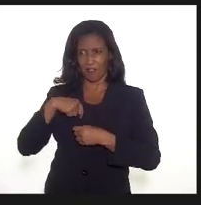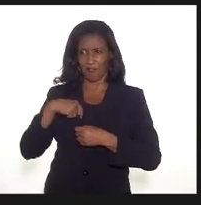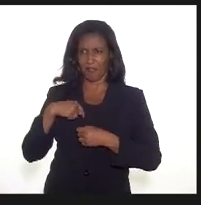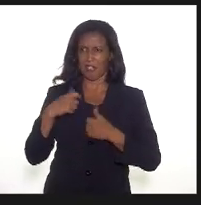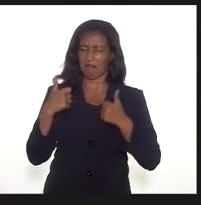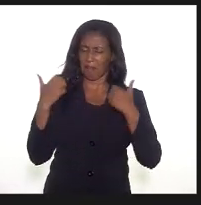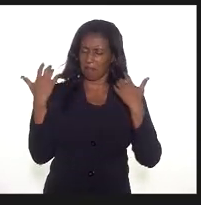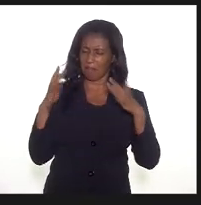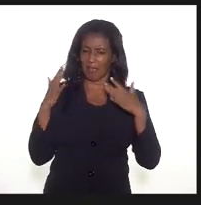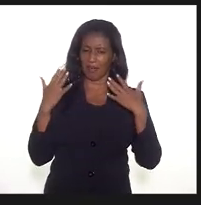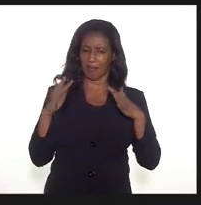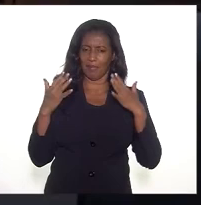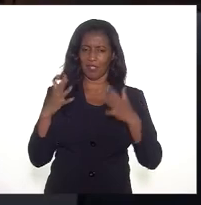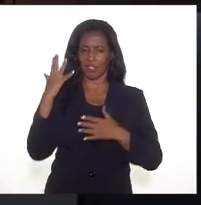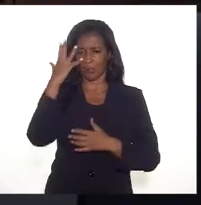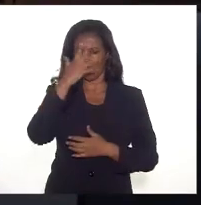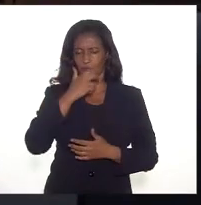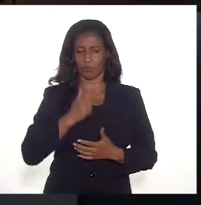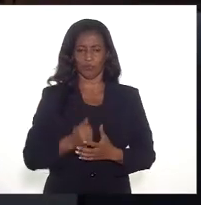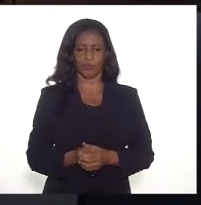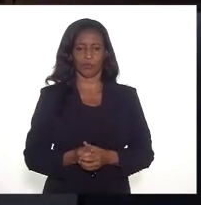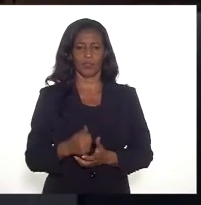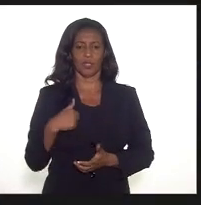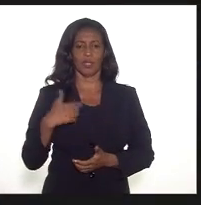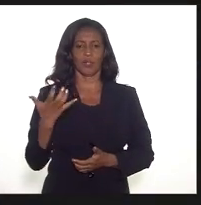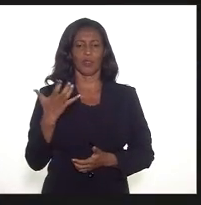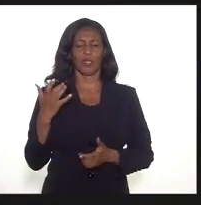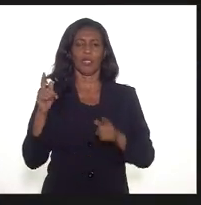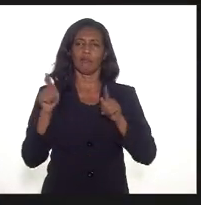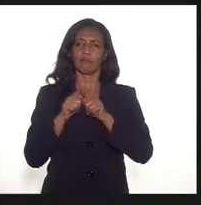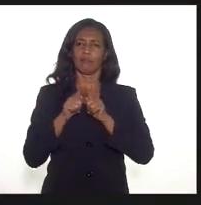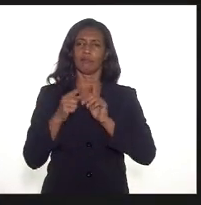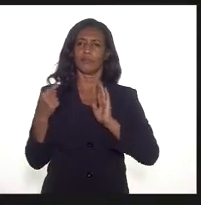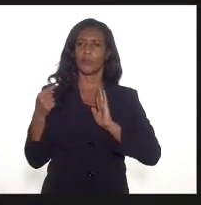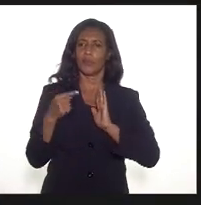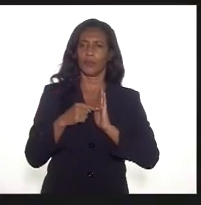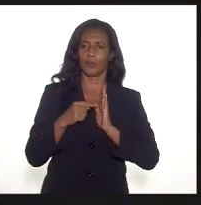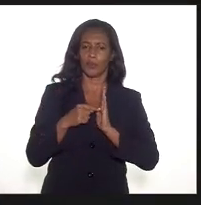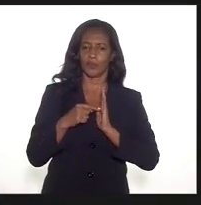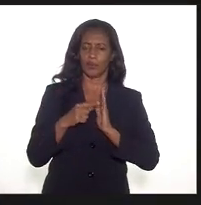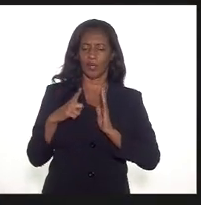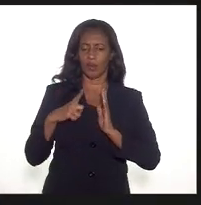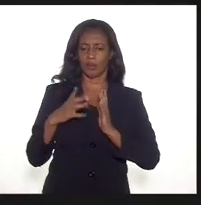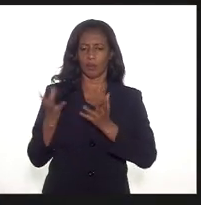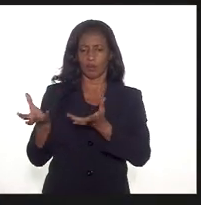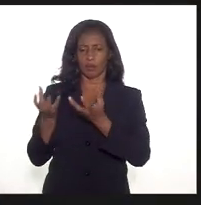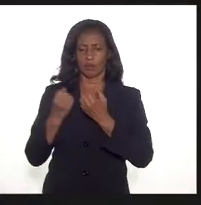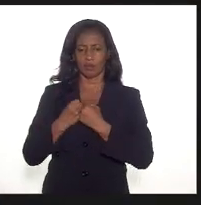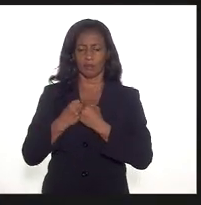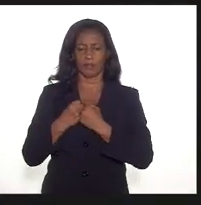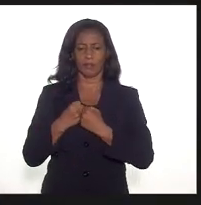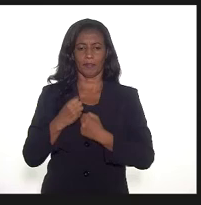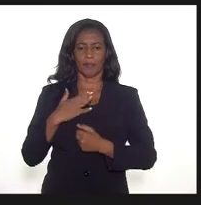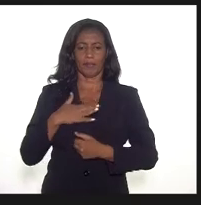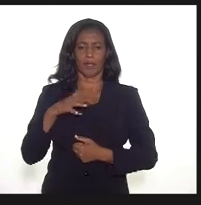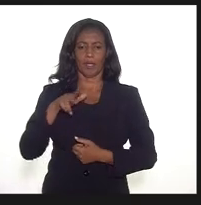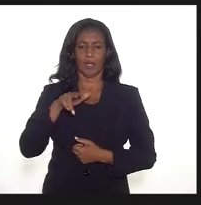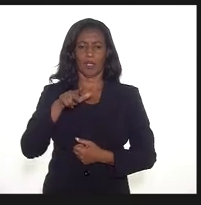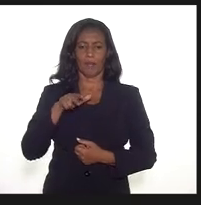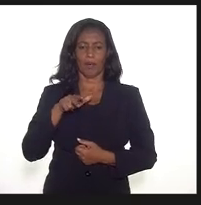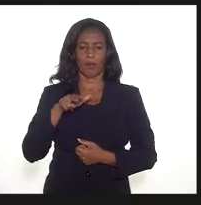aqui. Parabéns, presidente. E eu queria também pontuar o seguinte. Eu tenho recebido meu irmão, o vereador Rogério